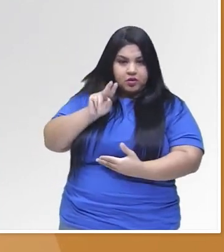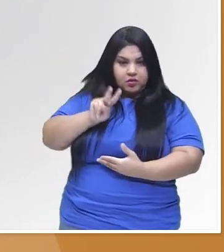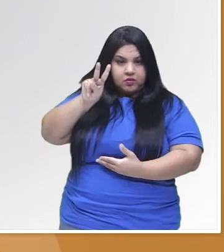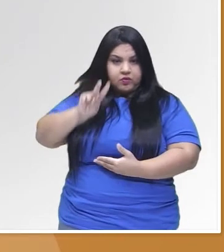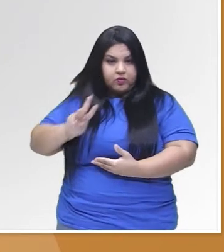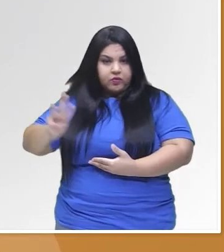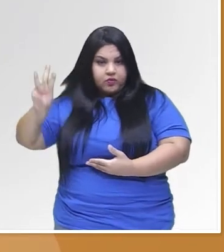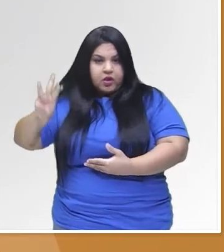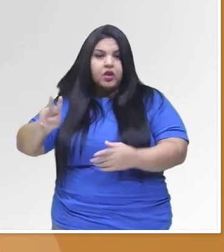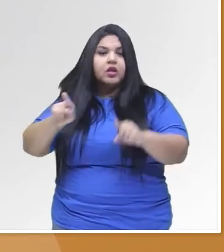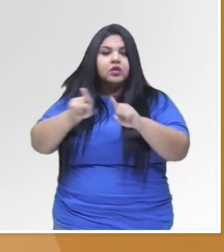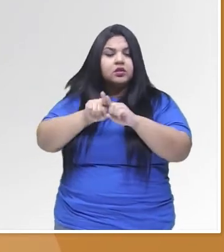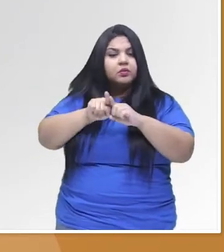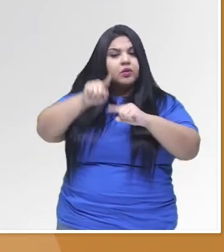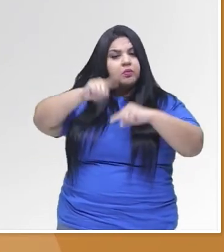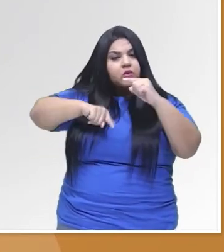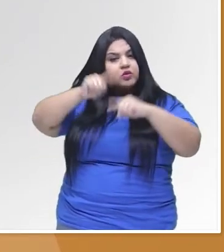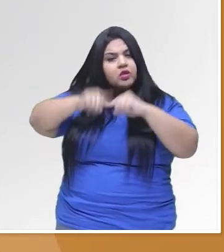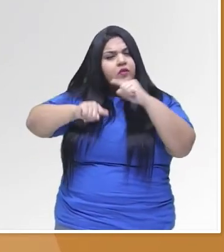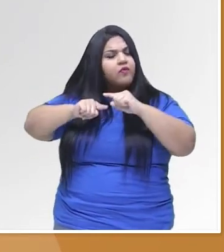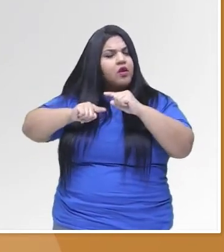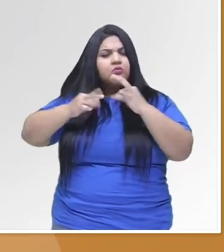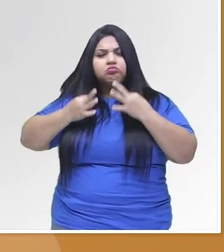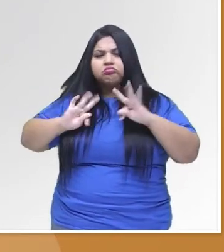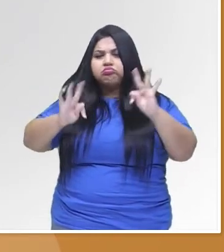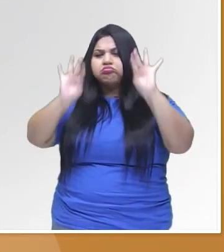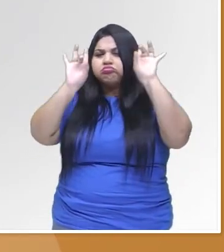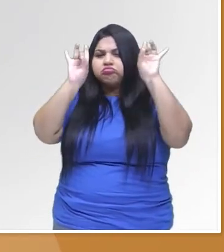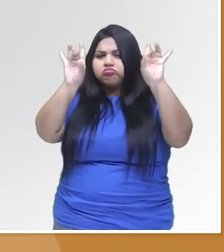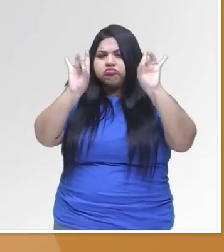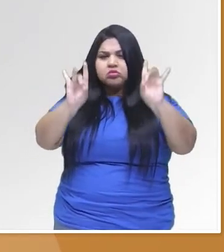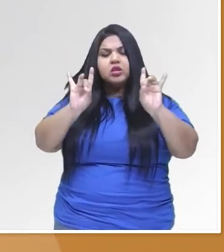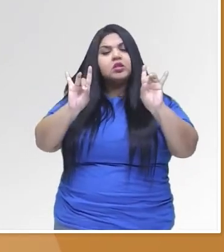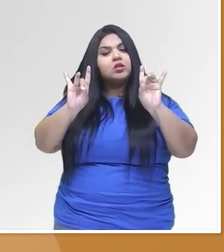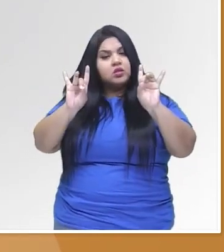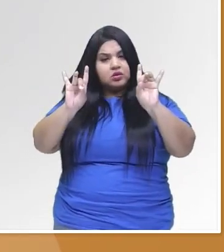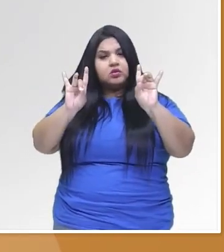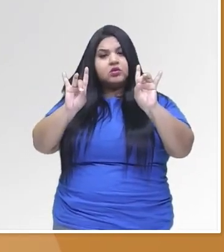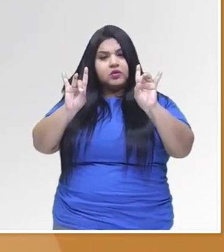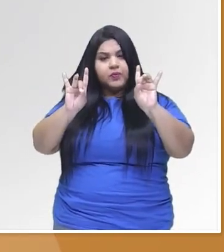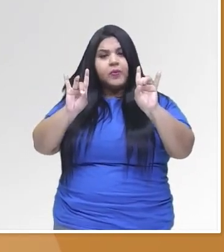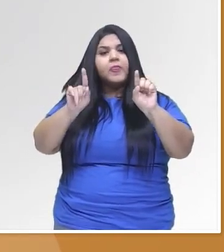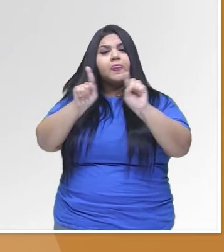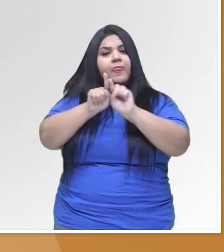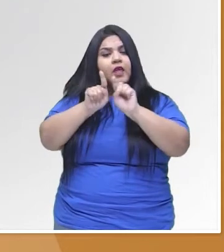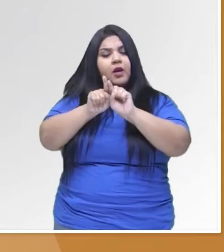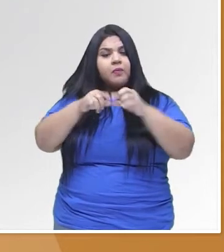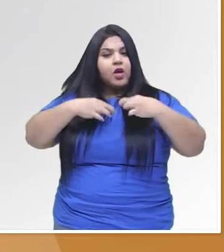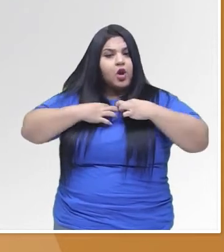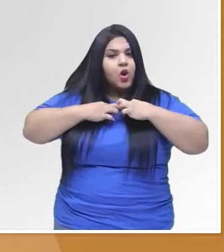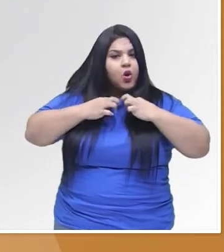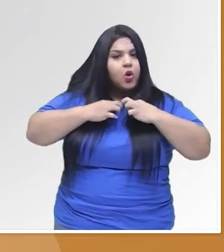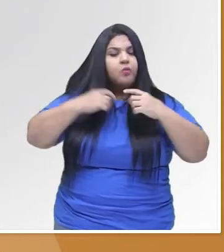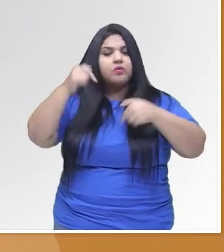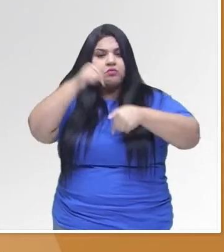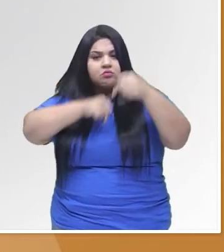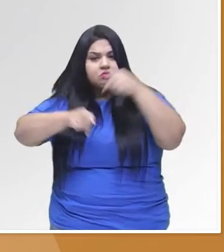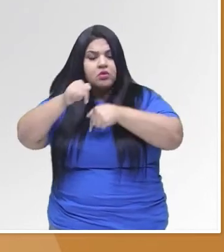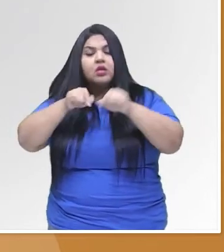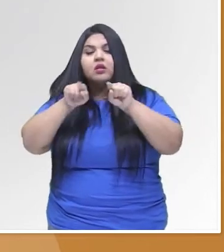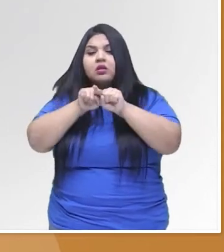além de produzir alta tecnologia em eletrônicos, têxtil e química. Vale a pena destacar